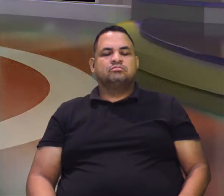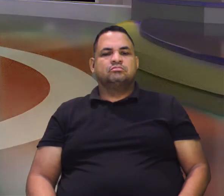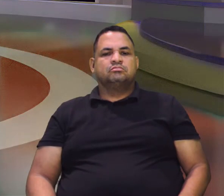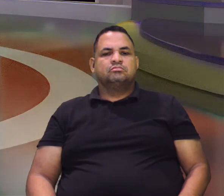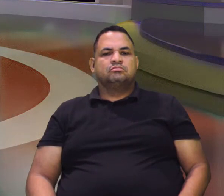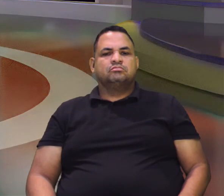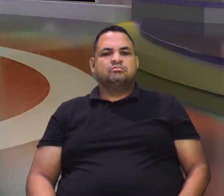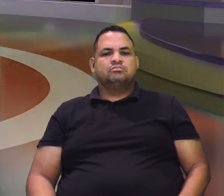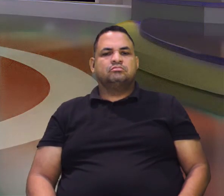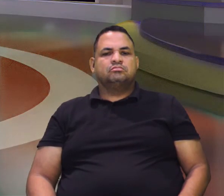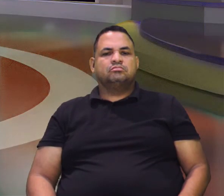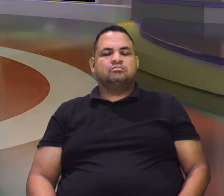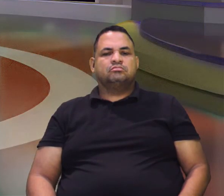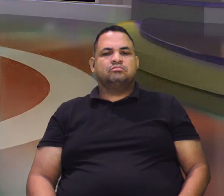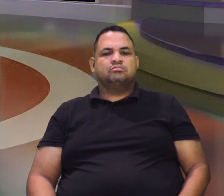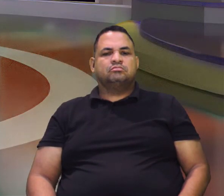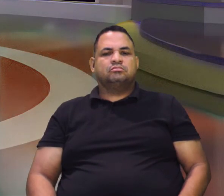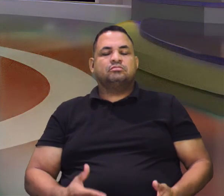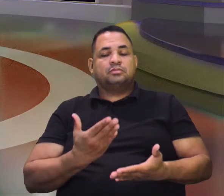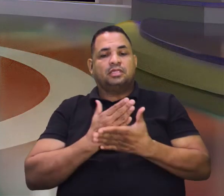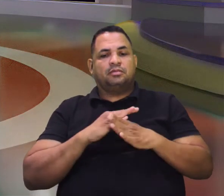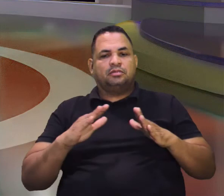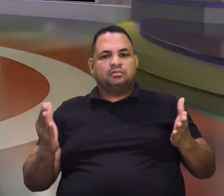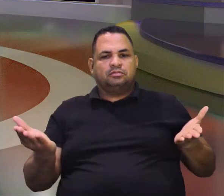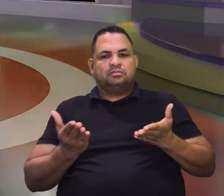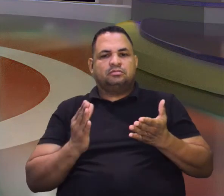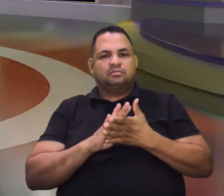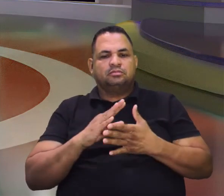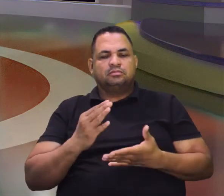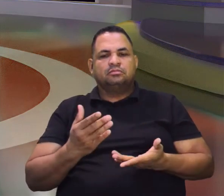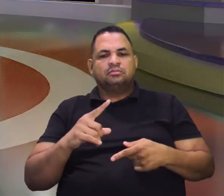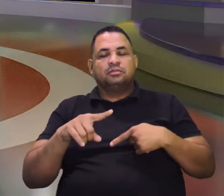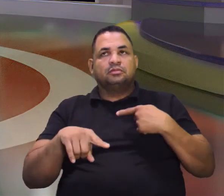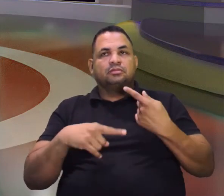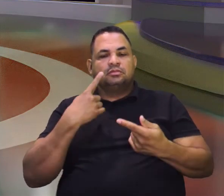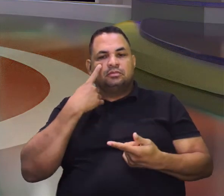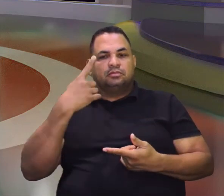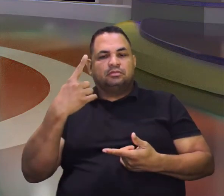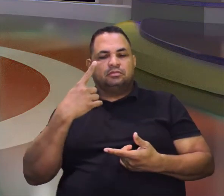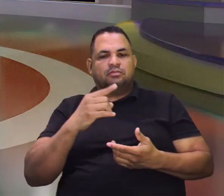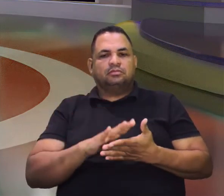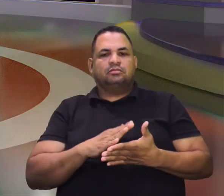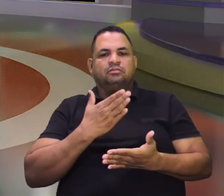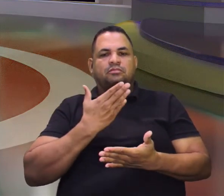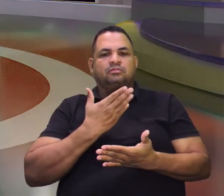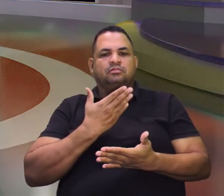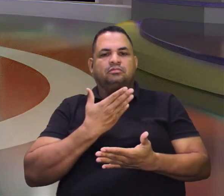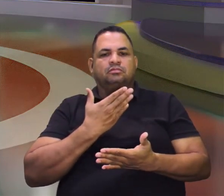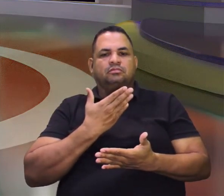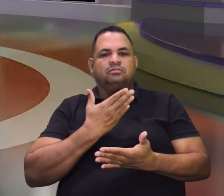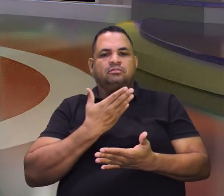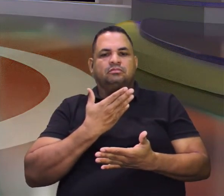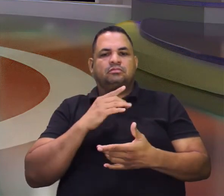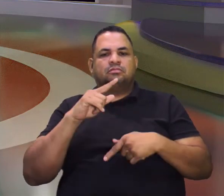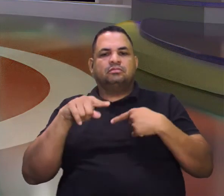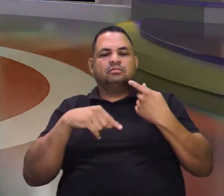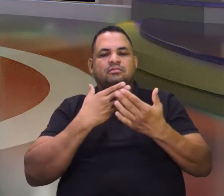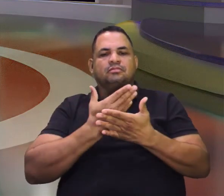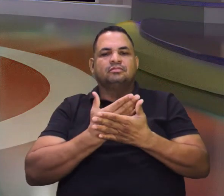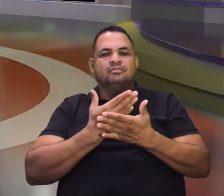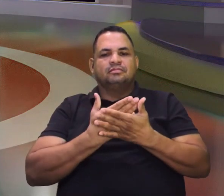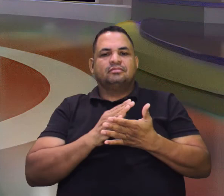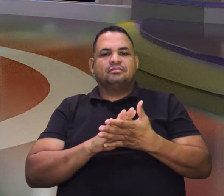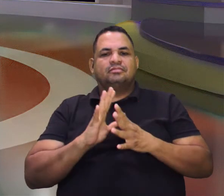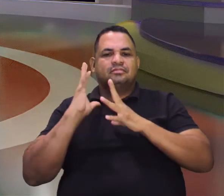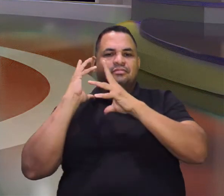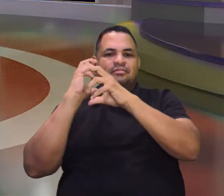And that's it for today, folks. Por hoje é só, pessoal. Vejo vocês na nossa aula, na próxima aula